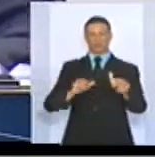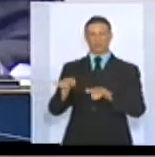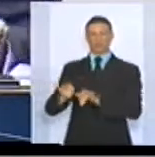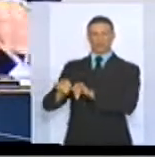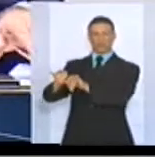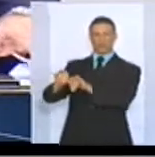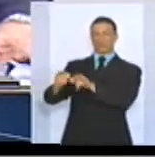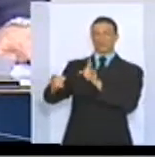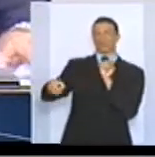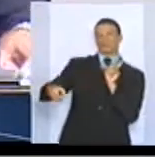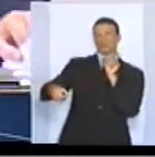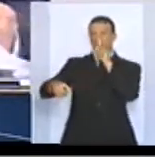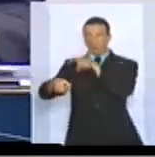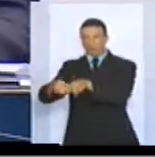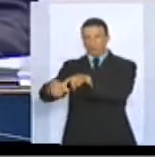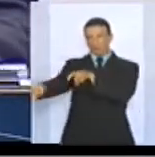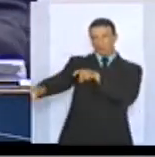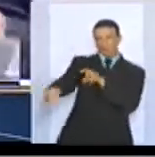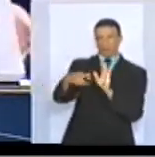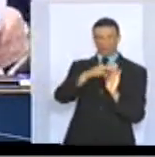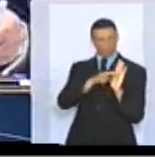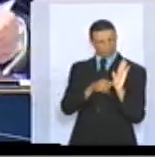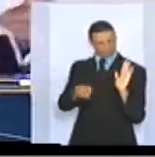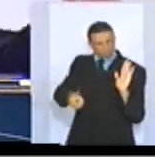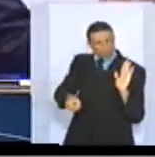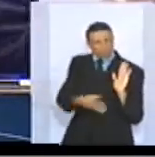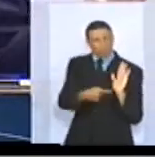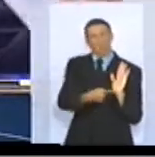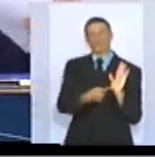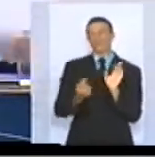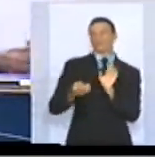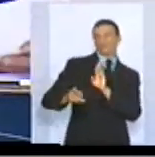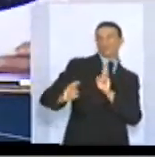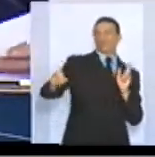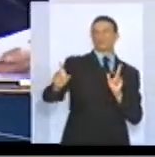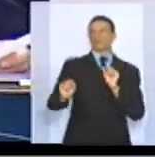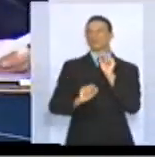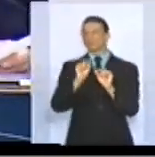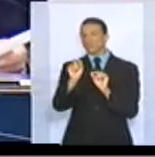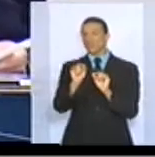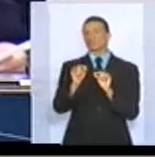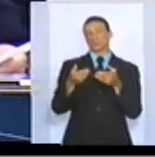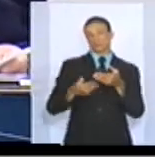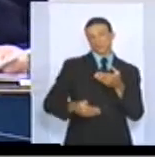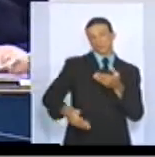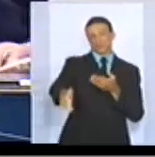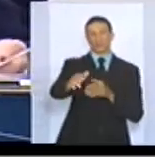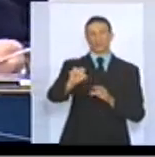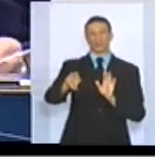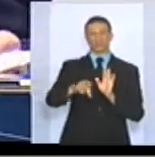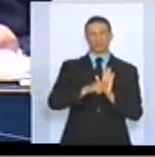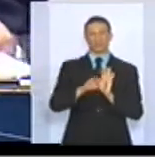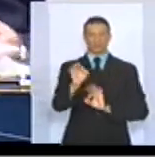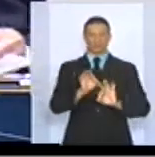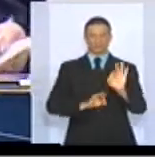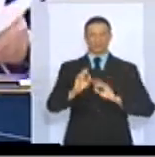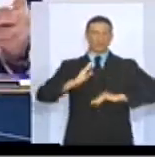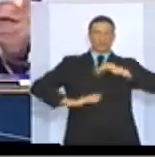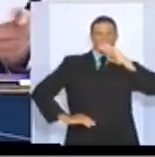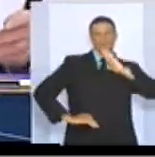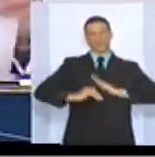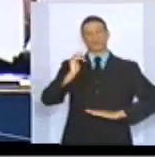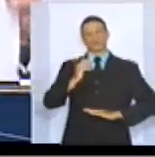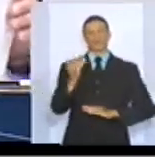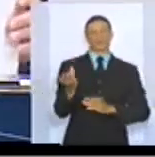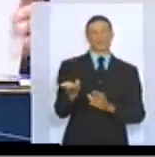em razão dessas novas regras. De sorte que são questões de natureza interdisciplinar e não